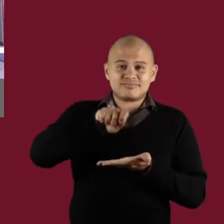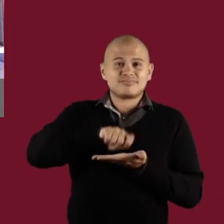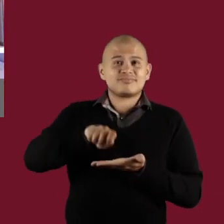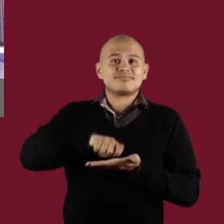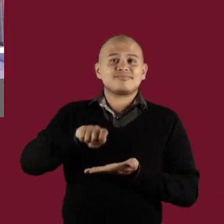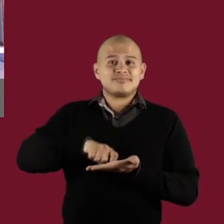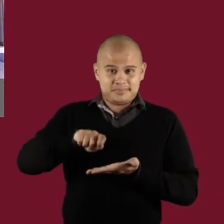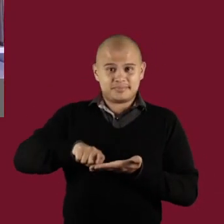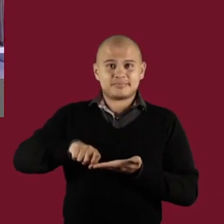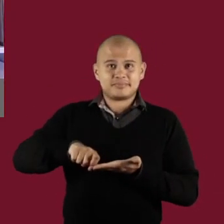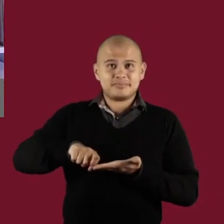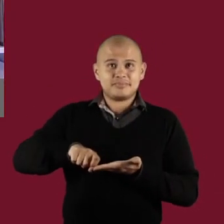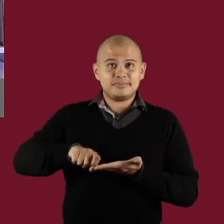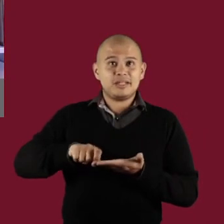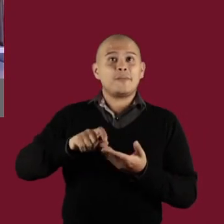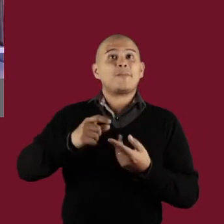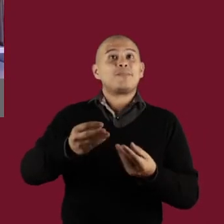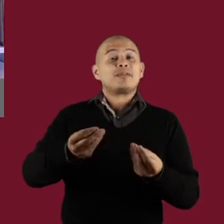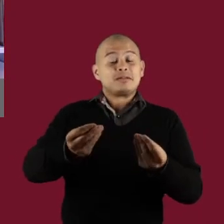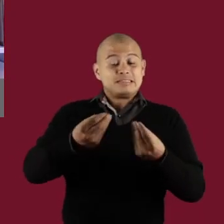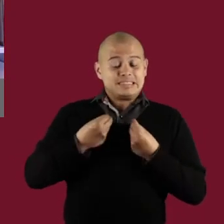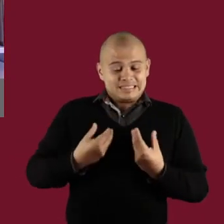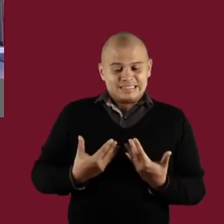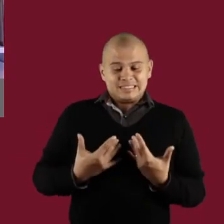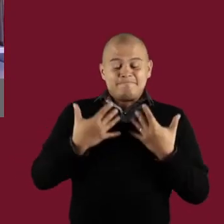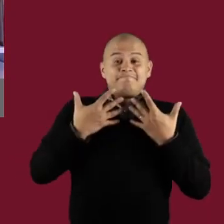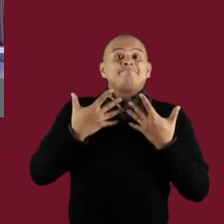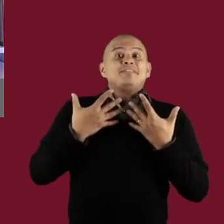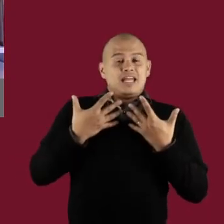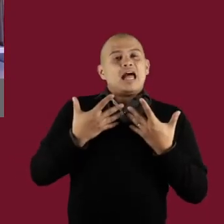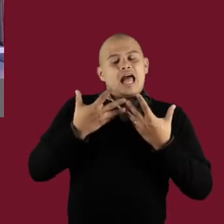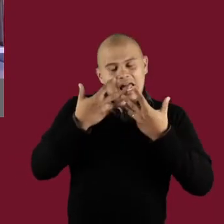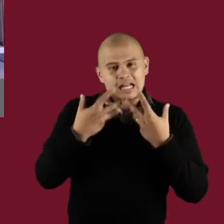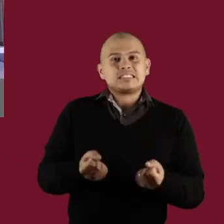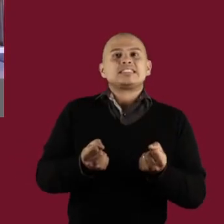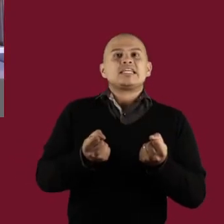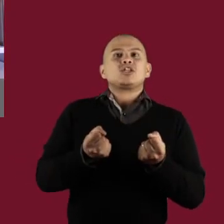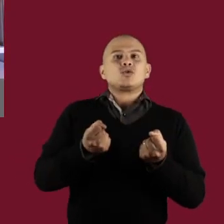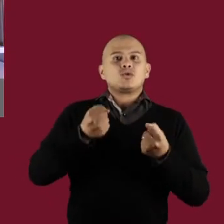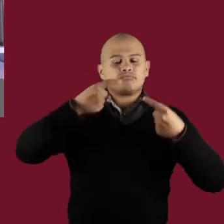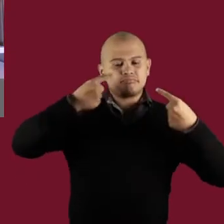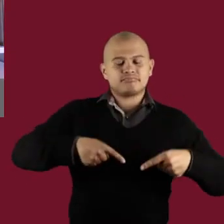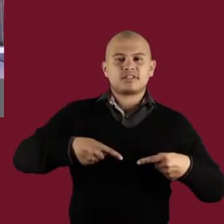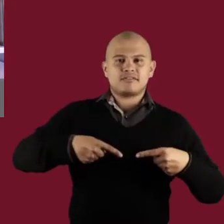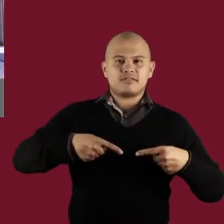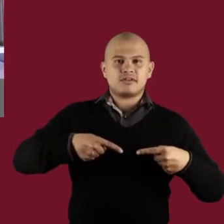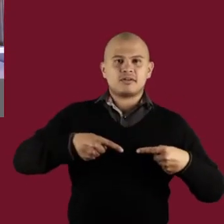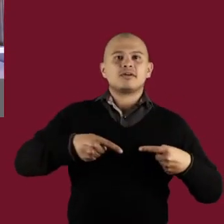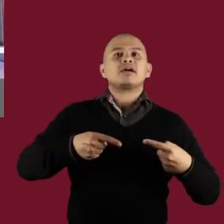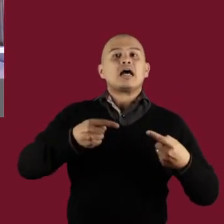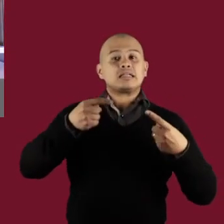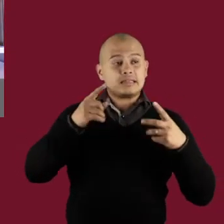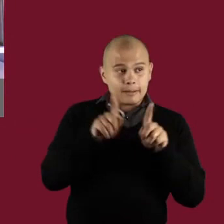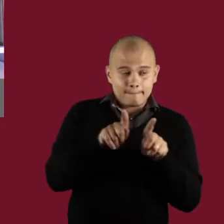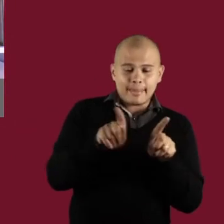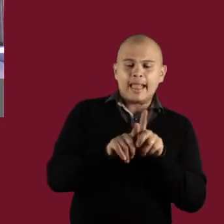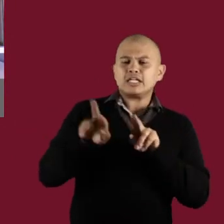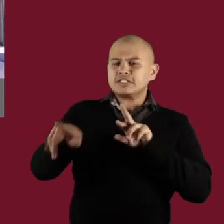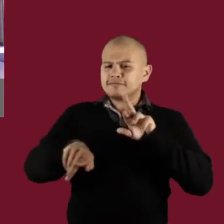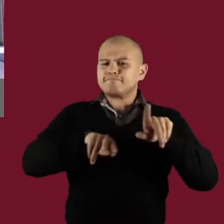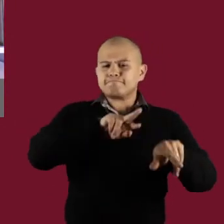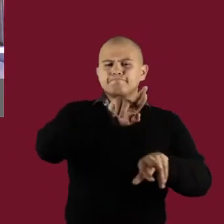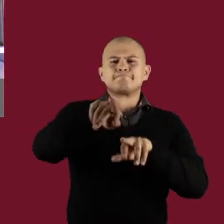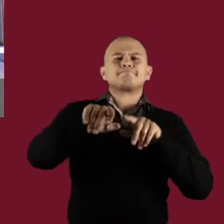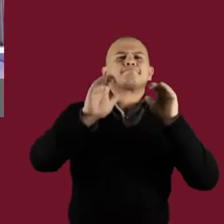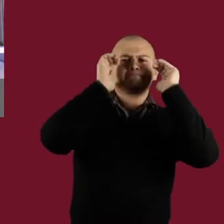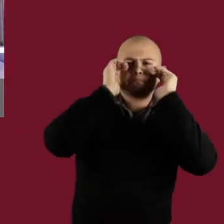também que está, portanto, connosco, nós aceitamos, abraçamos as diferenças e levamos a informação para todos, para que entendam,